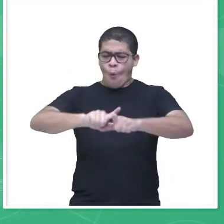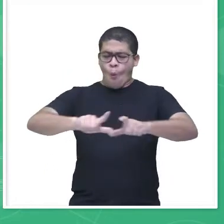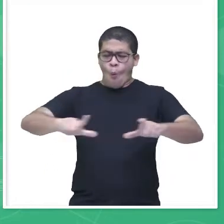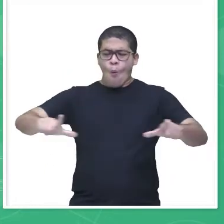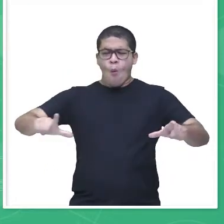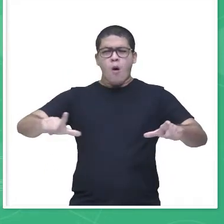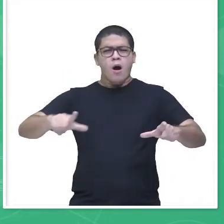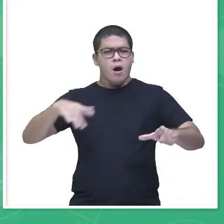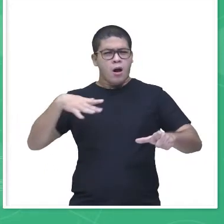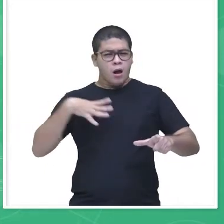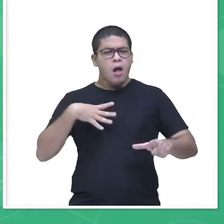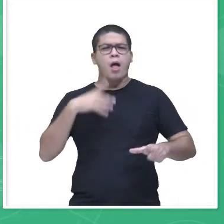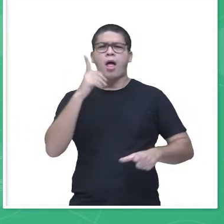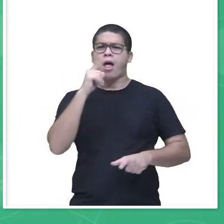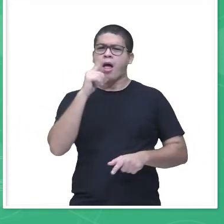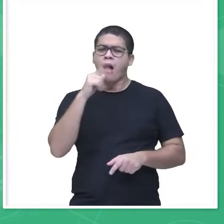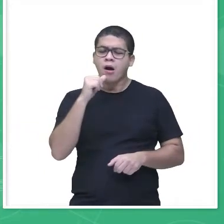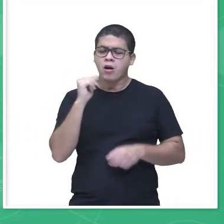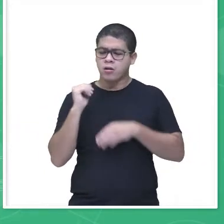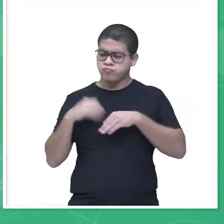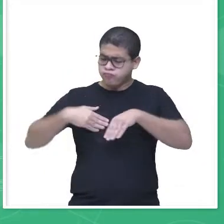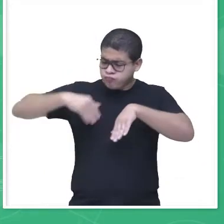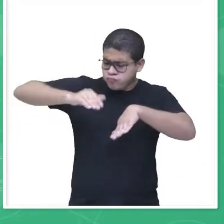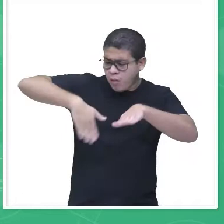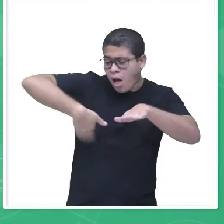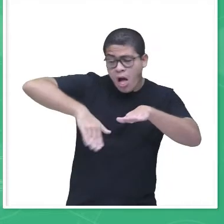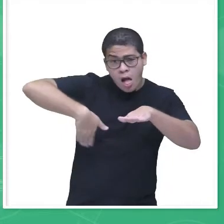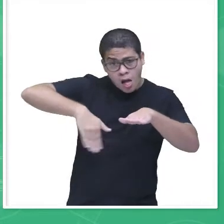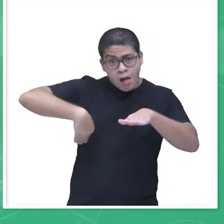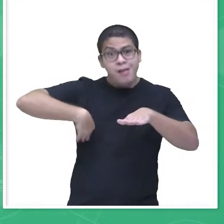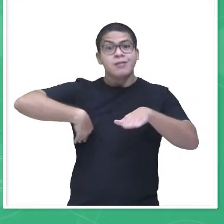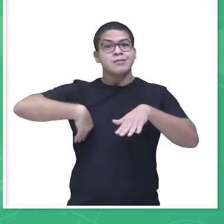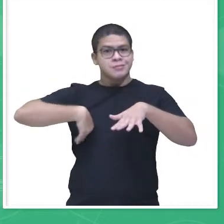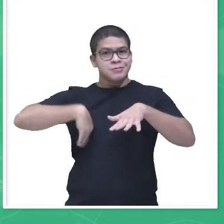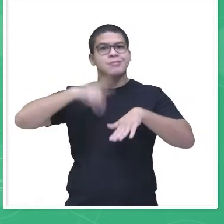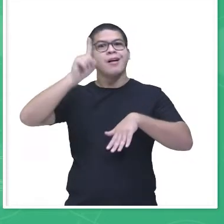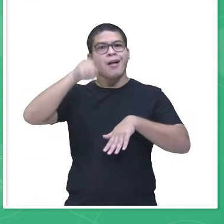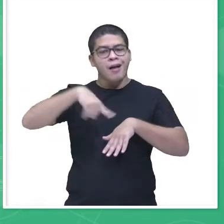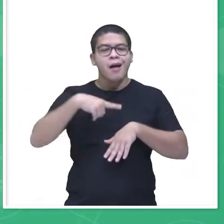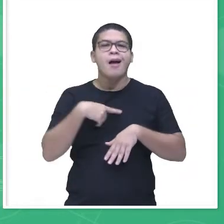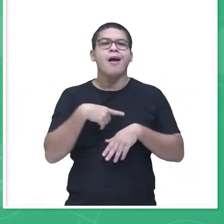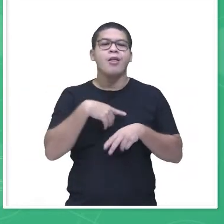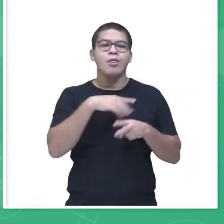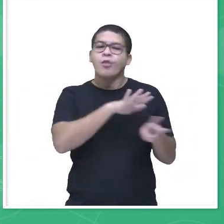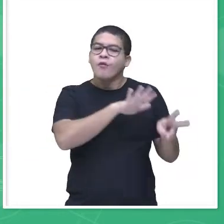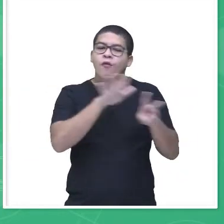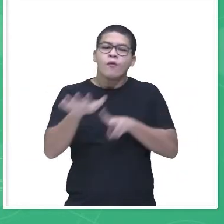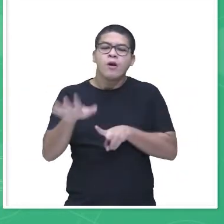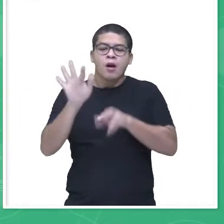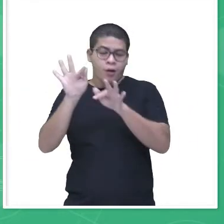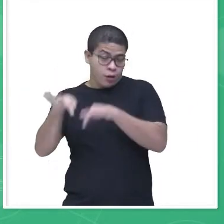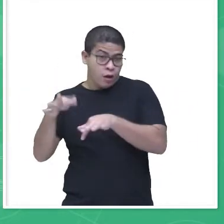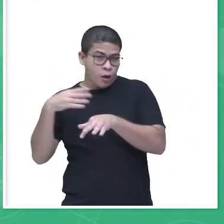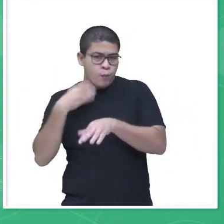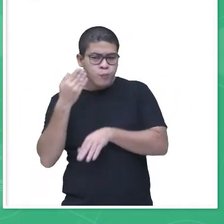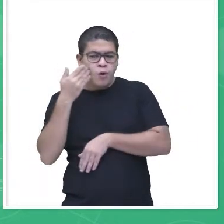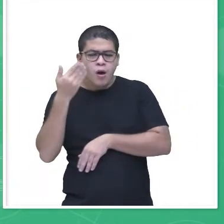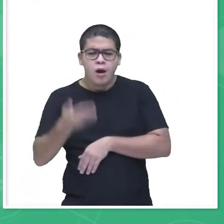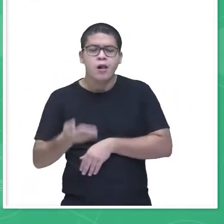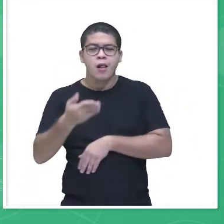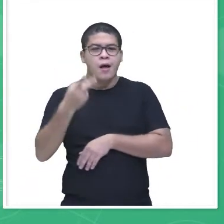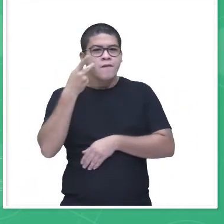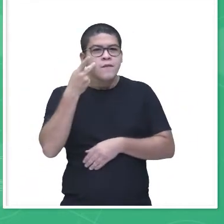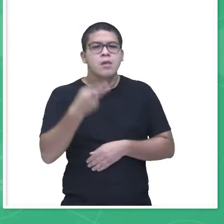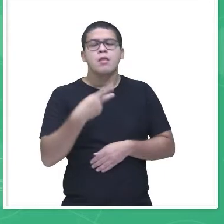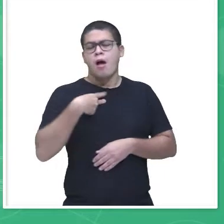limpo, onde até as pessoas iam para lá tomar banho no final de semana, levar a família